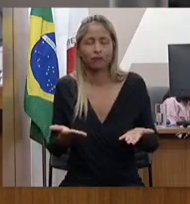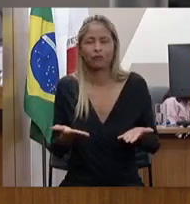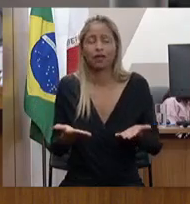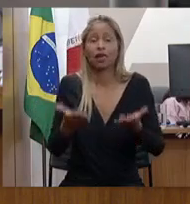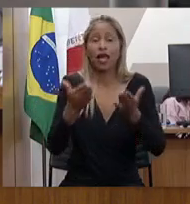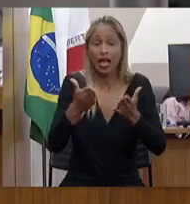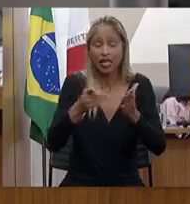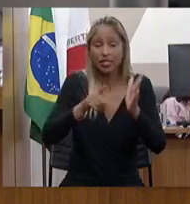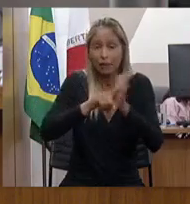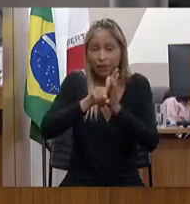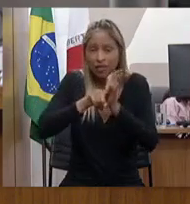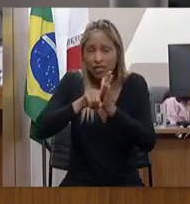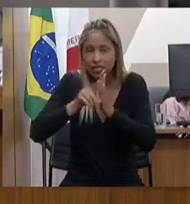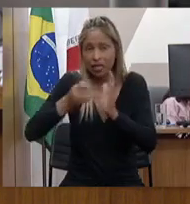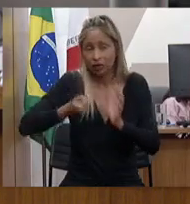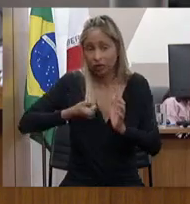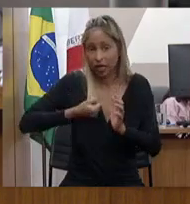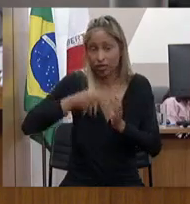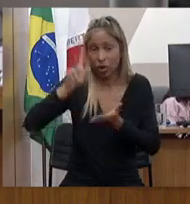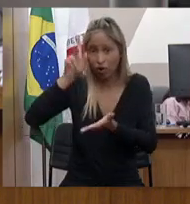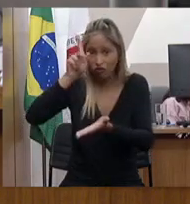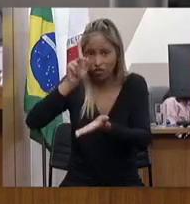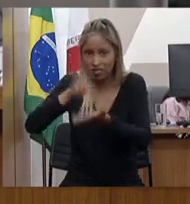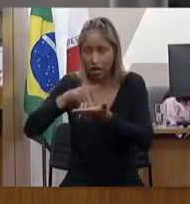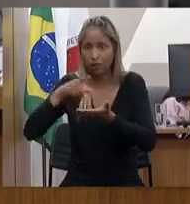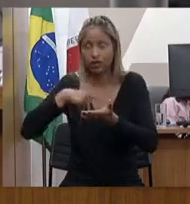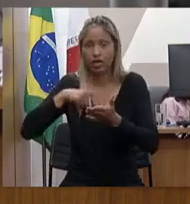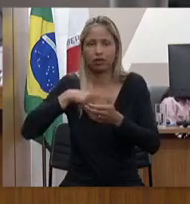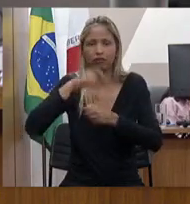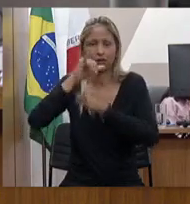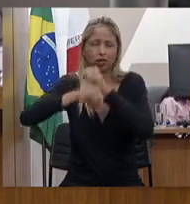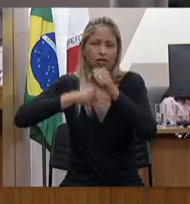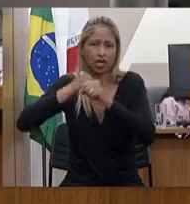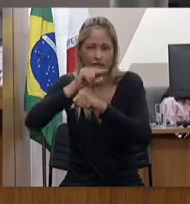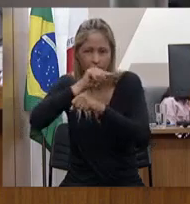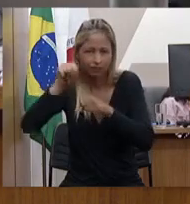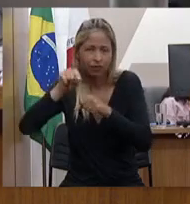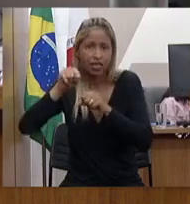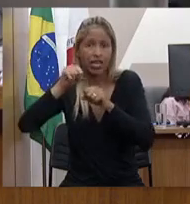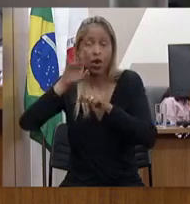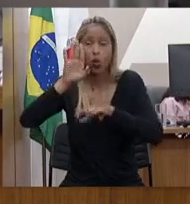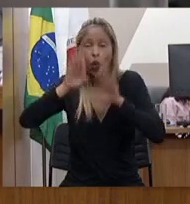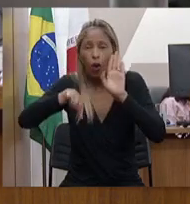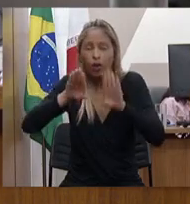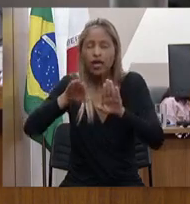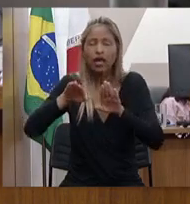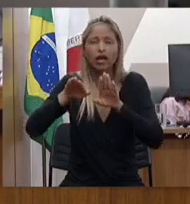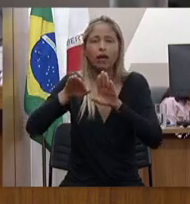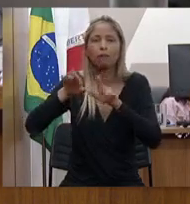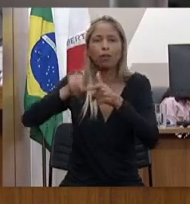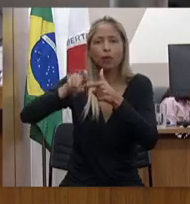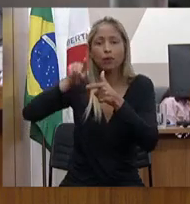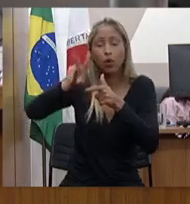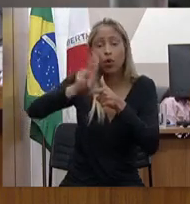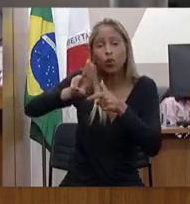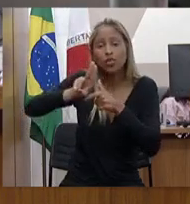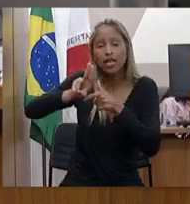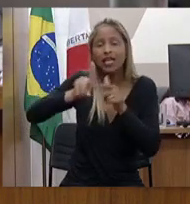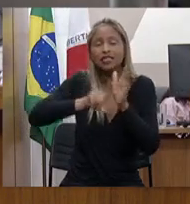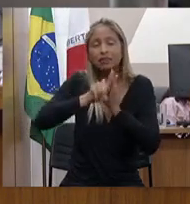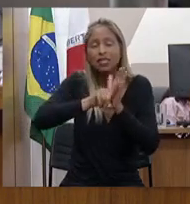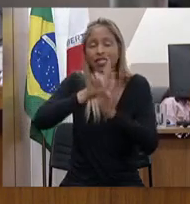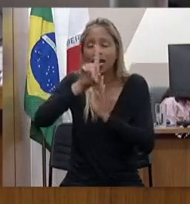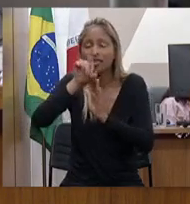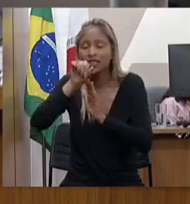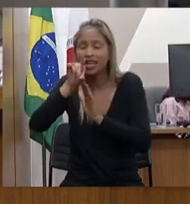os dados que nós temos oficiais estão nesse site então qualquer discussão é muito interessante utilizar esses dados porque